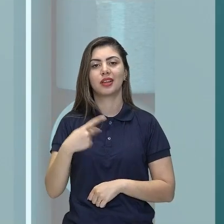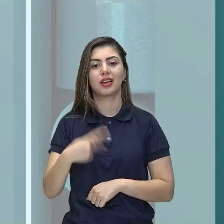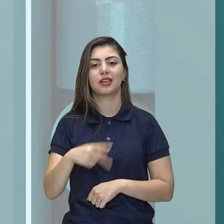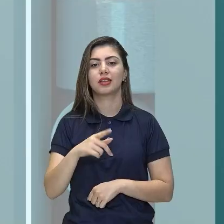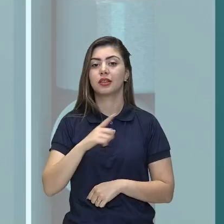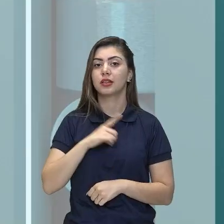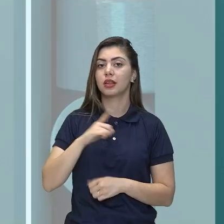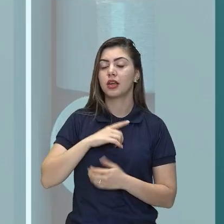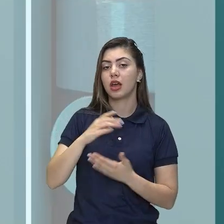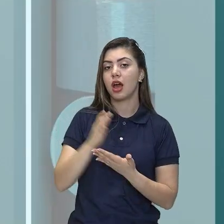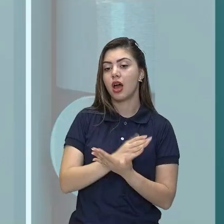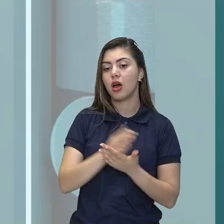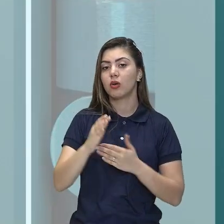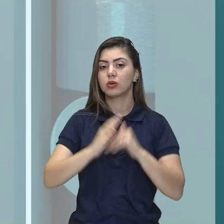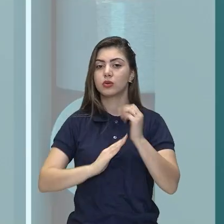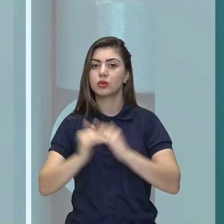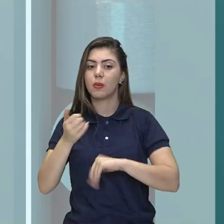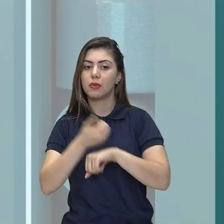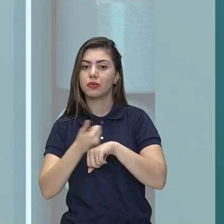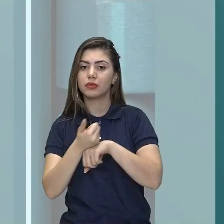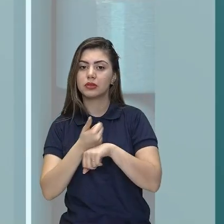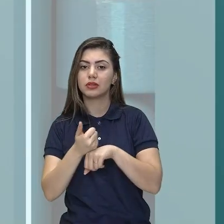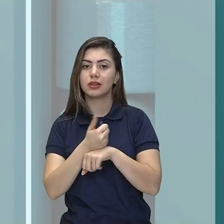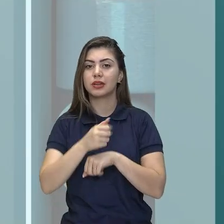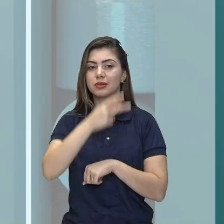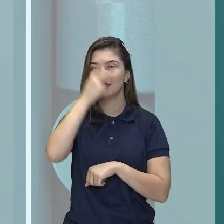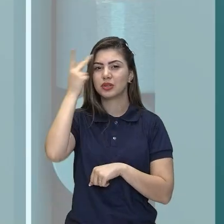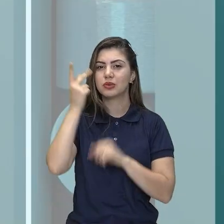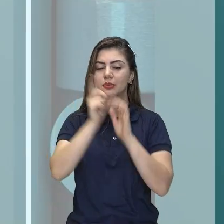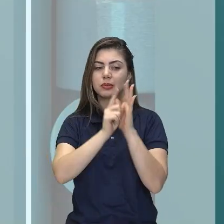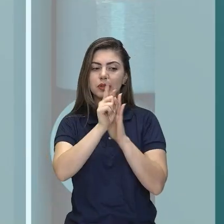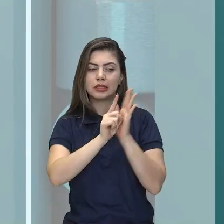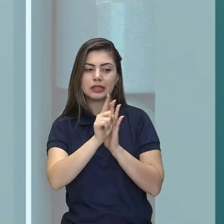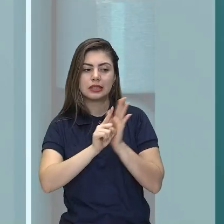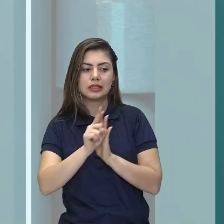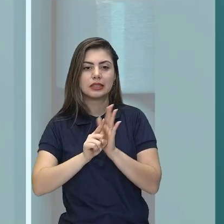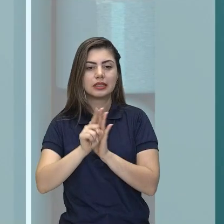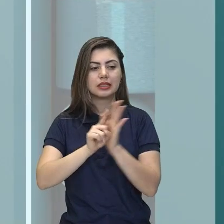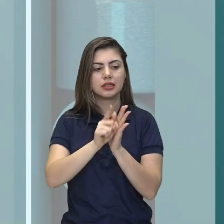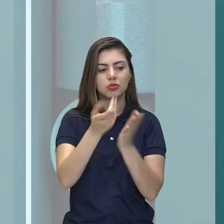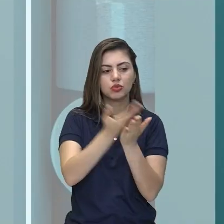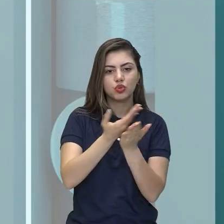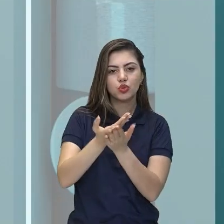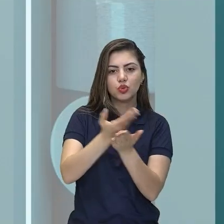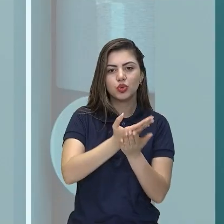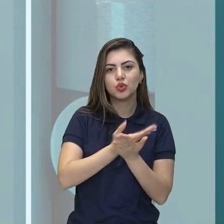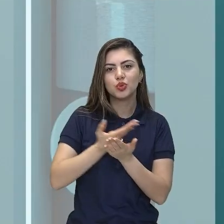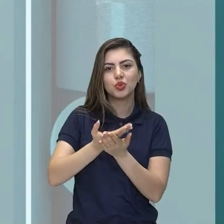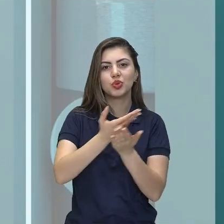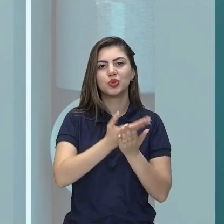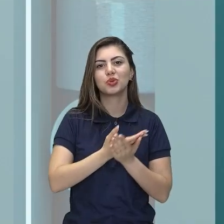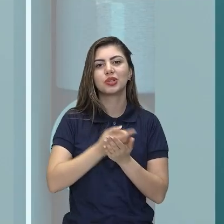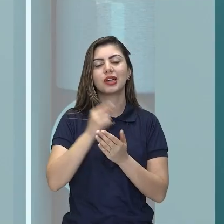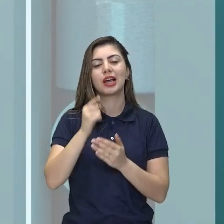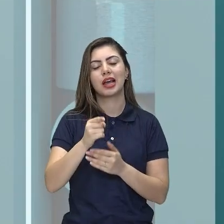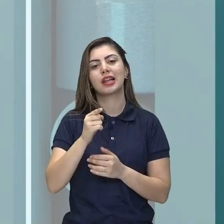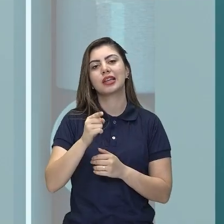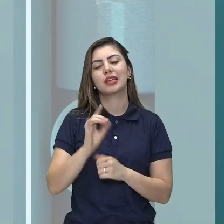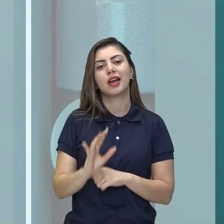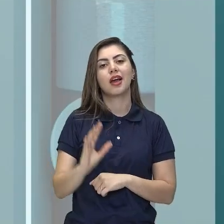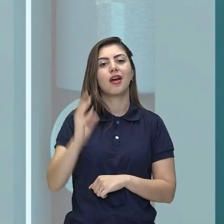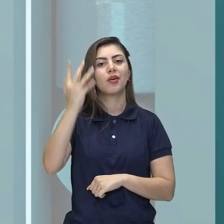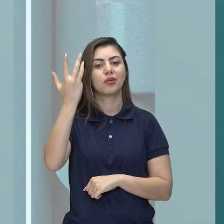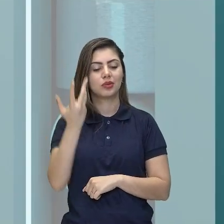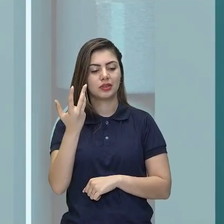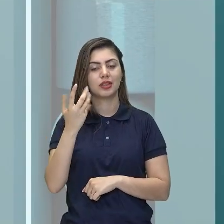profissionais, pesquisadores de universidades que vêm para cá justamente para estudar esse fenômeno cultural aí